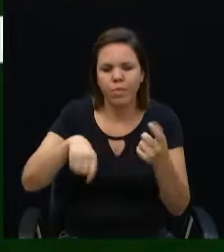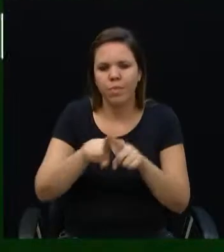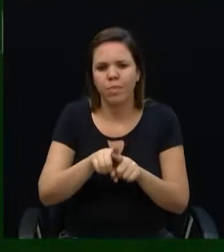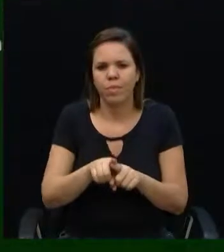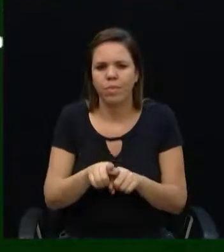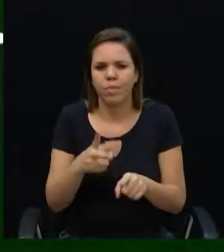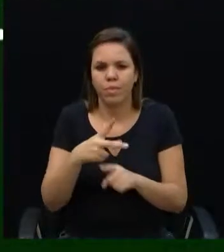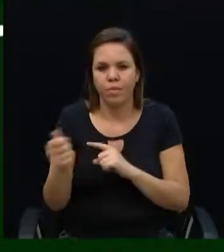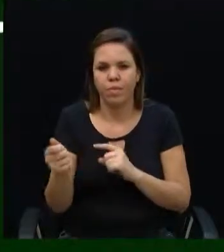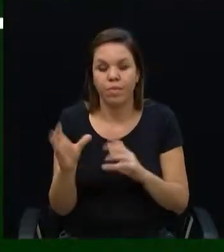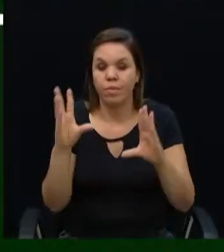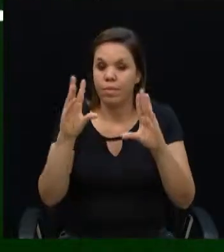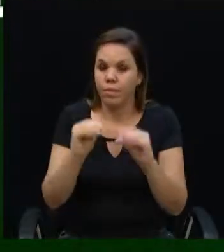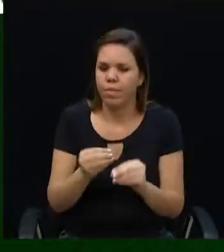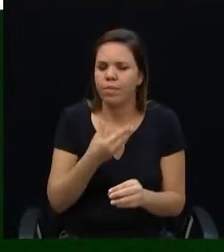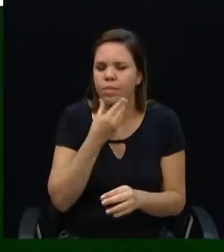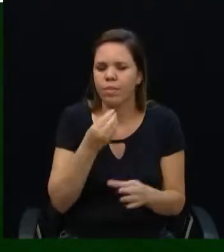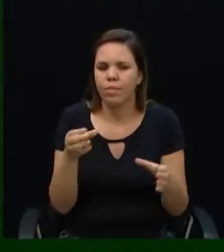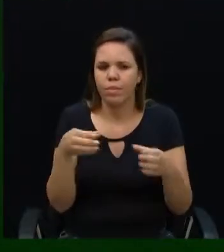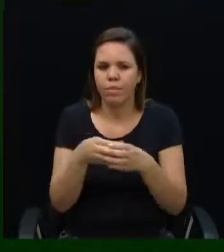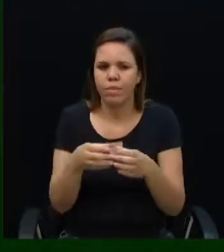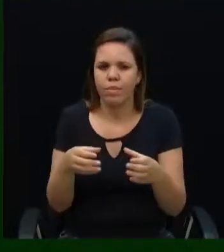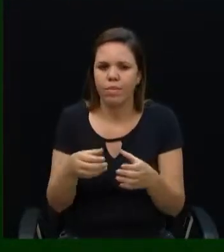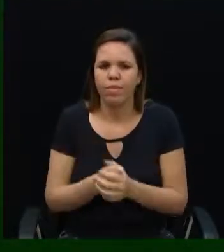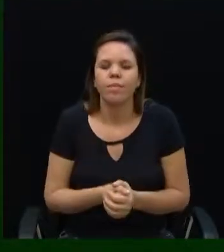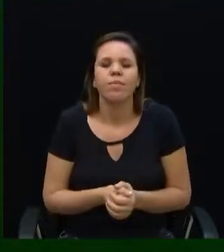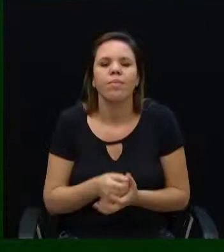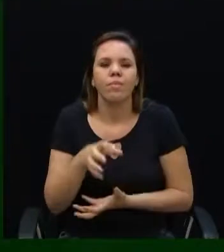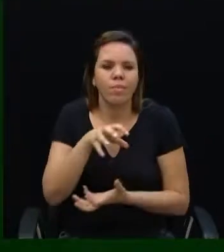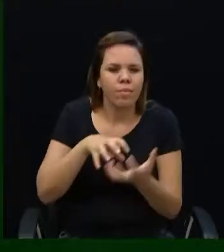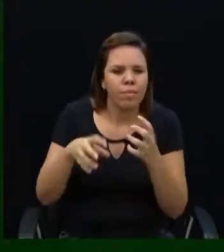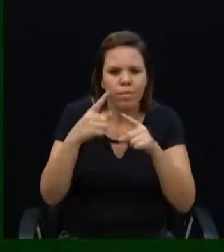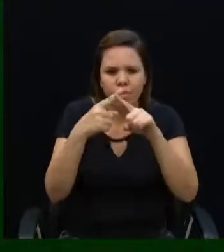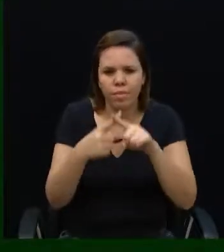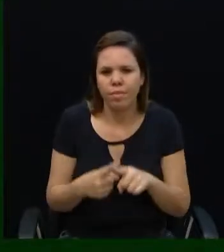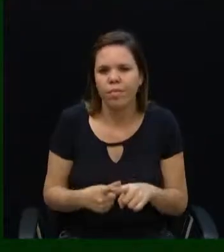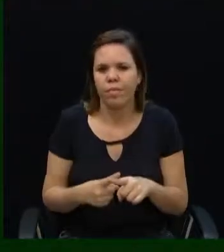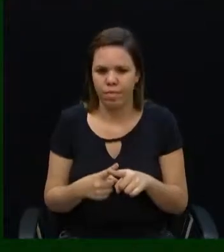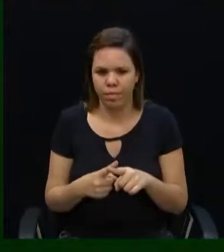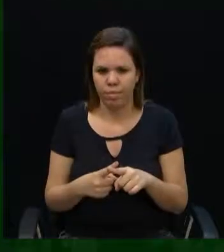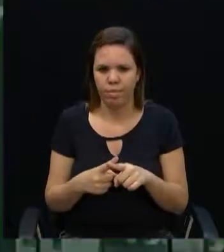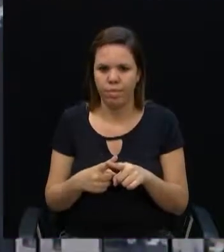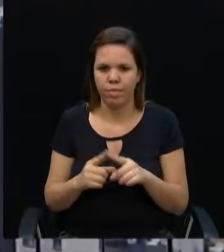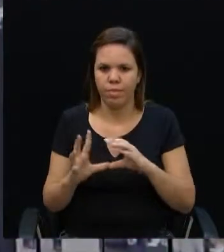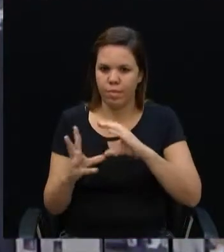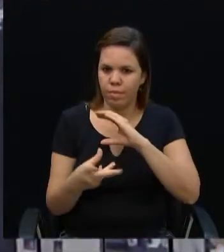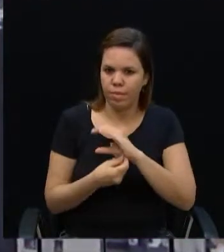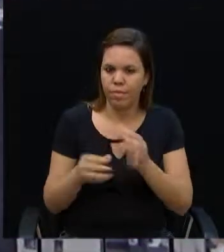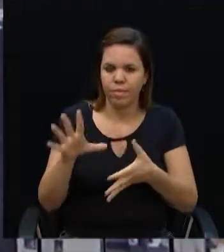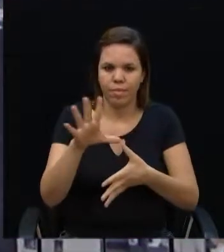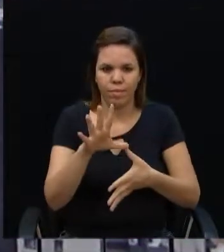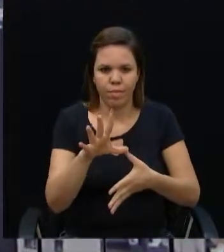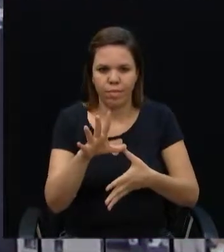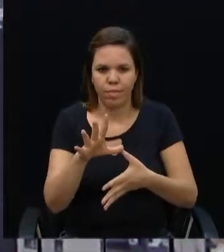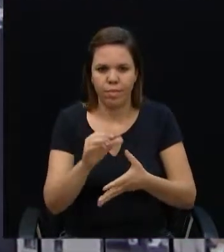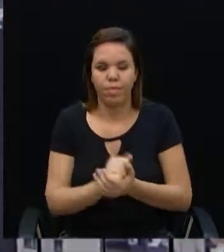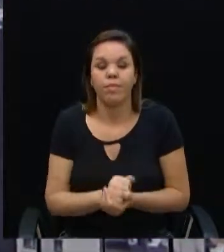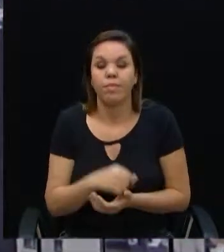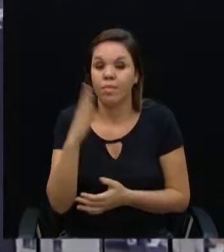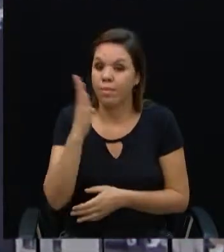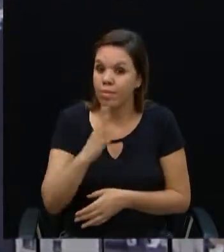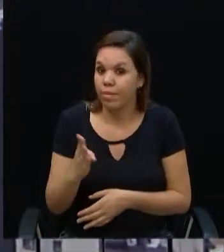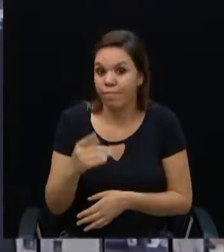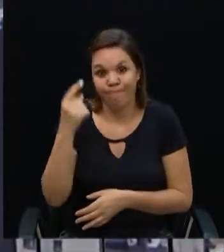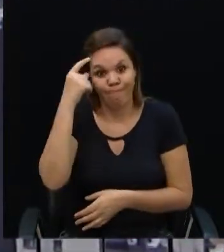À noite é a vez da seleção masculina enfrentar a Venezuela na Copa América. A seleção brasileira não pode